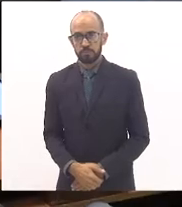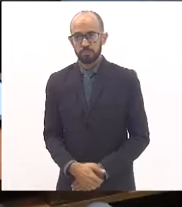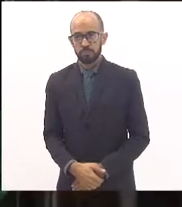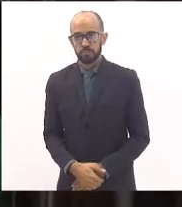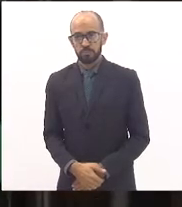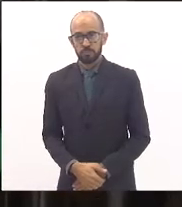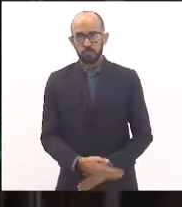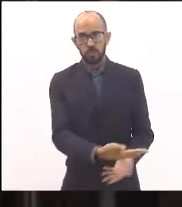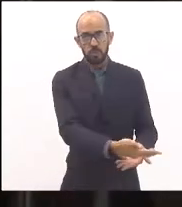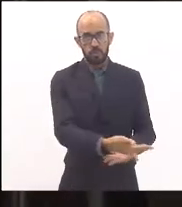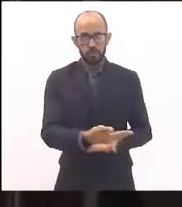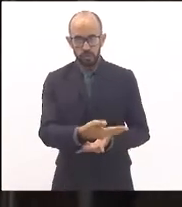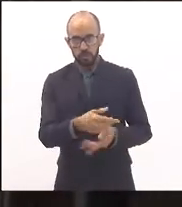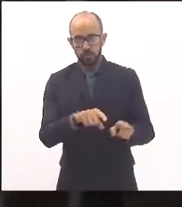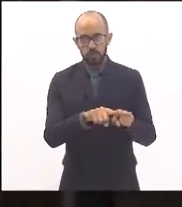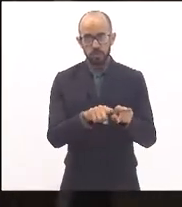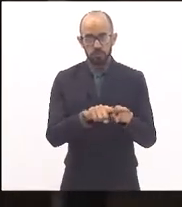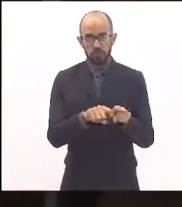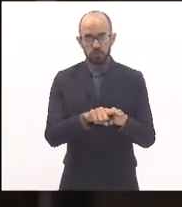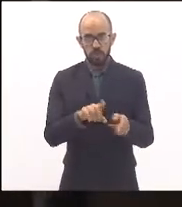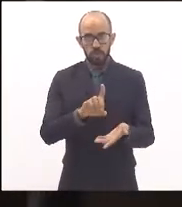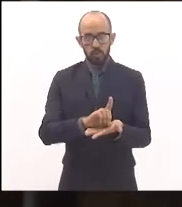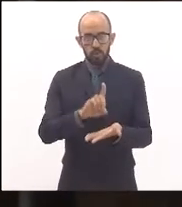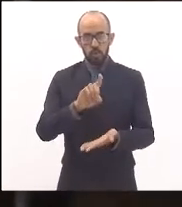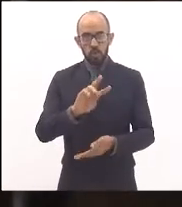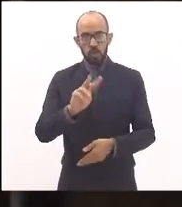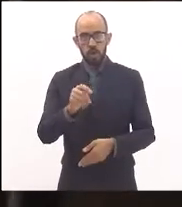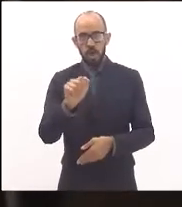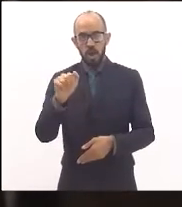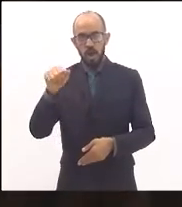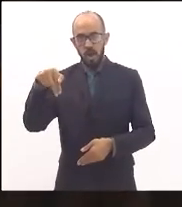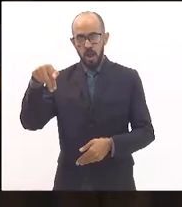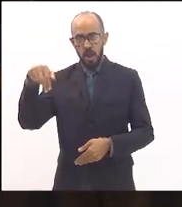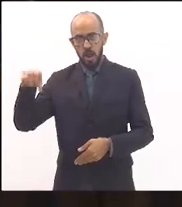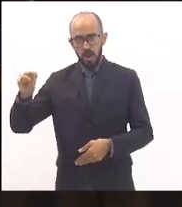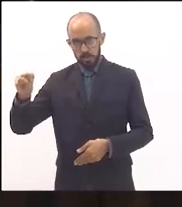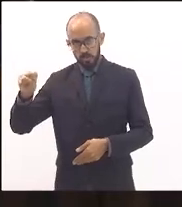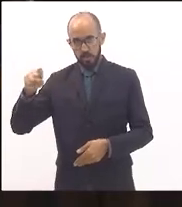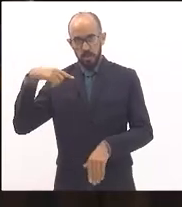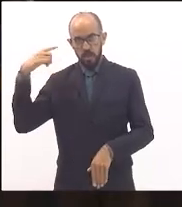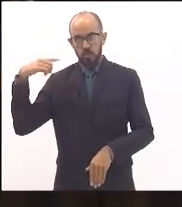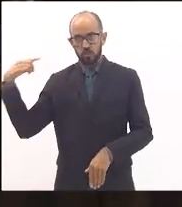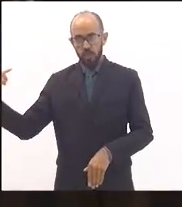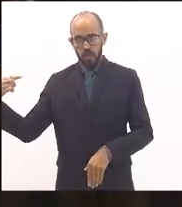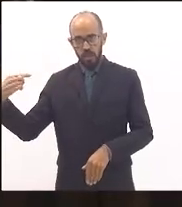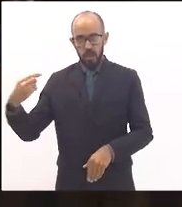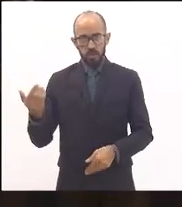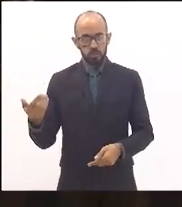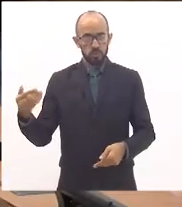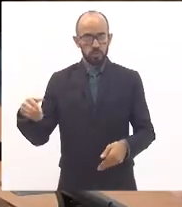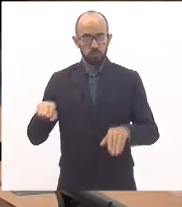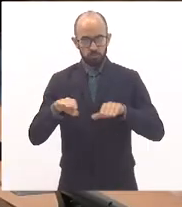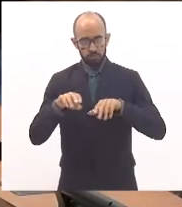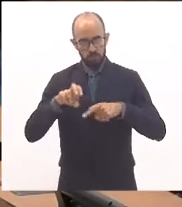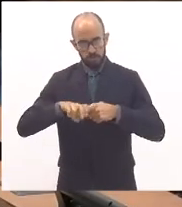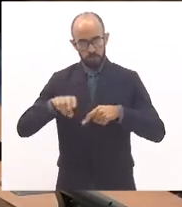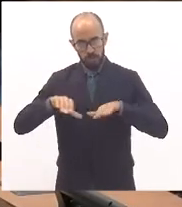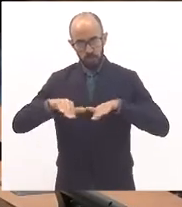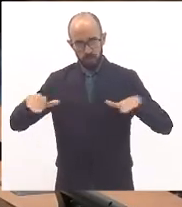e convidamos também Dr Hans advogado para fazer parte desta mesa de honra